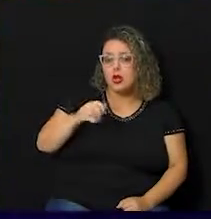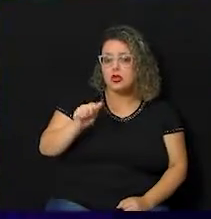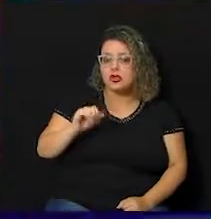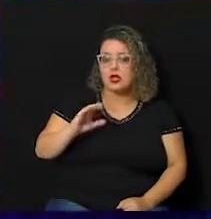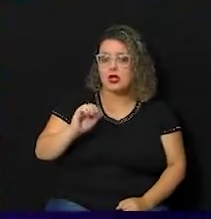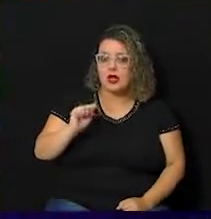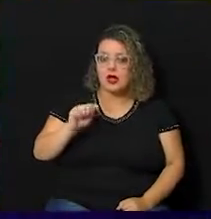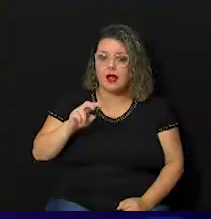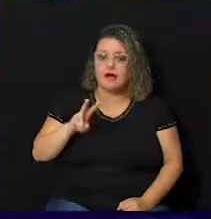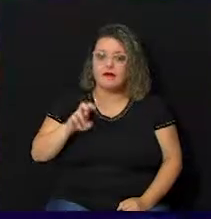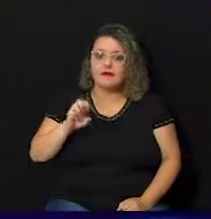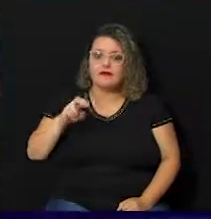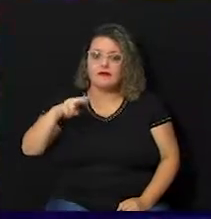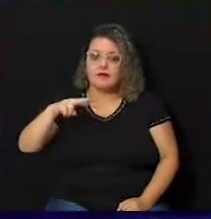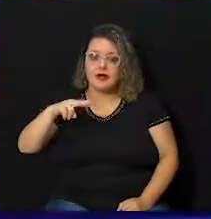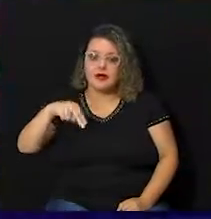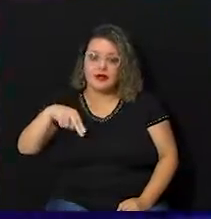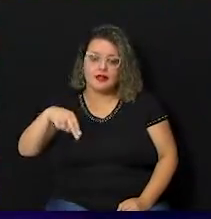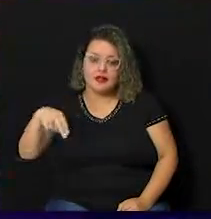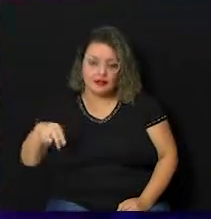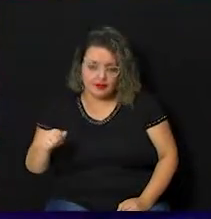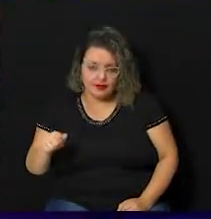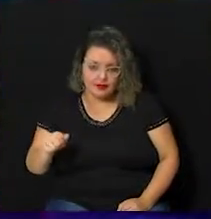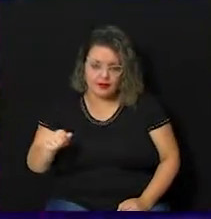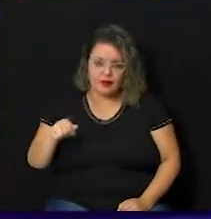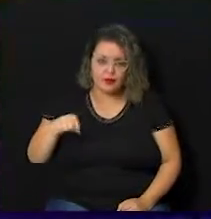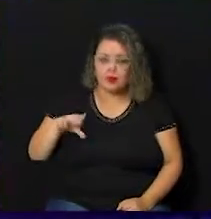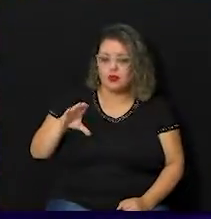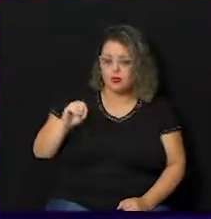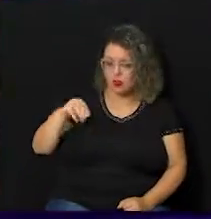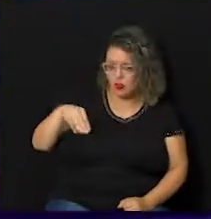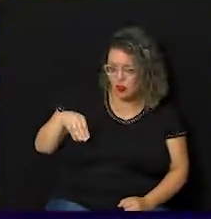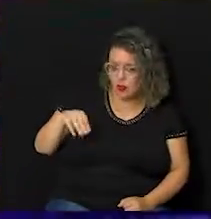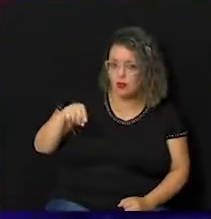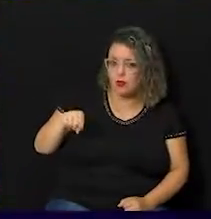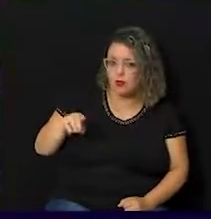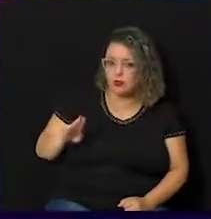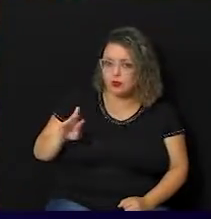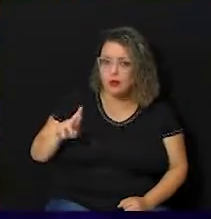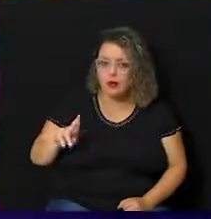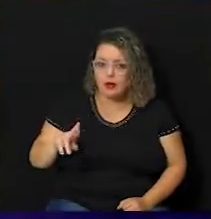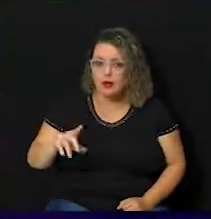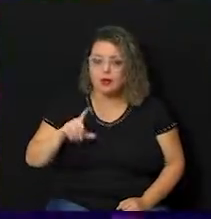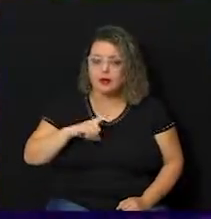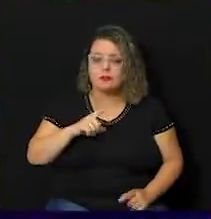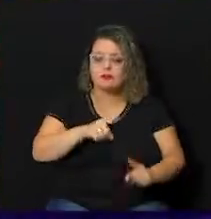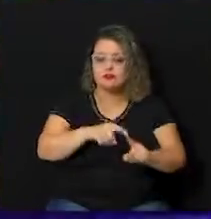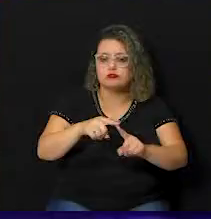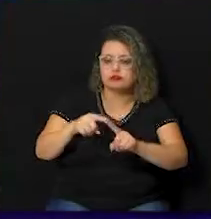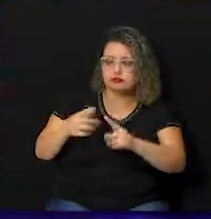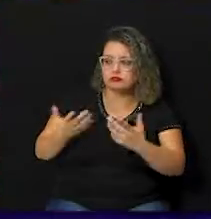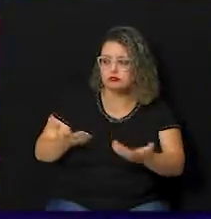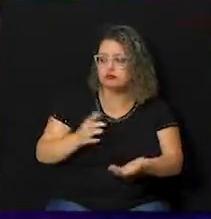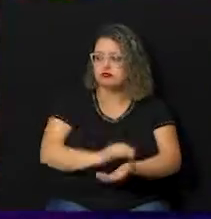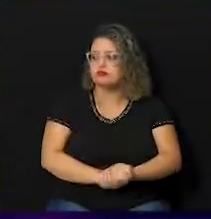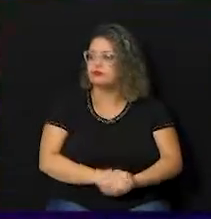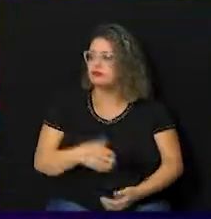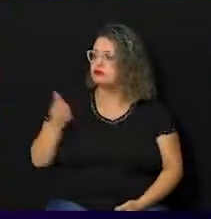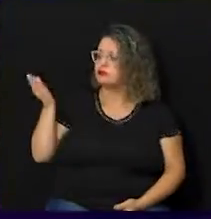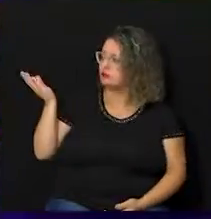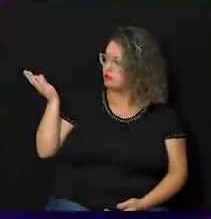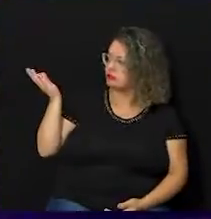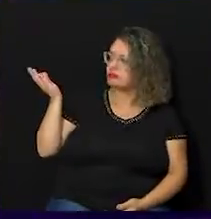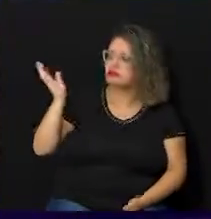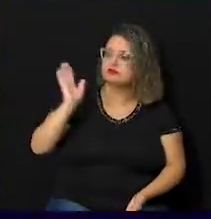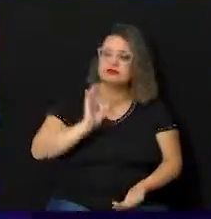2 Ns.com.br. Na lojinha eu tenho alguns dos títulos que ainda tenho em estoque, porque muita coisa foi feita por